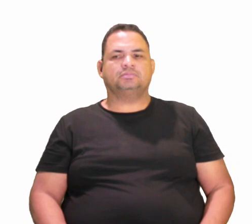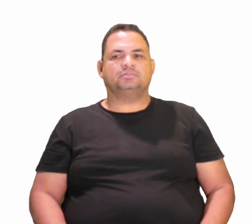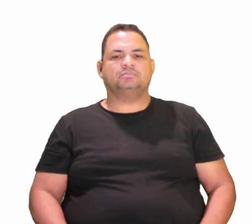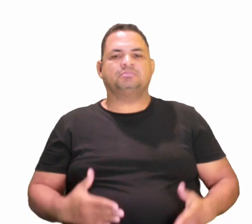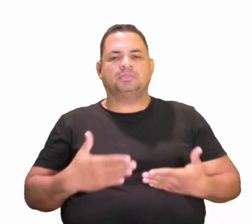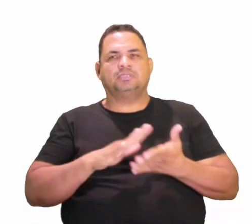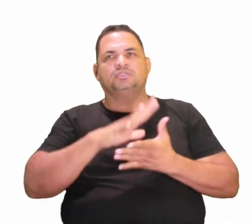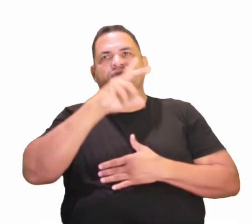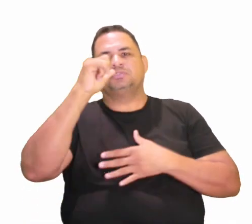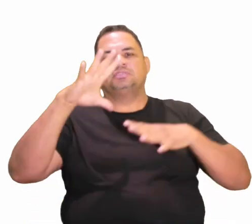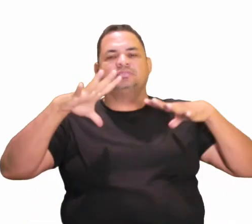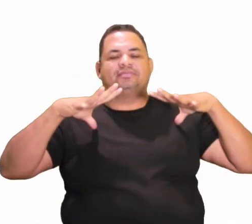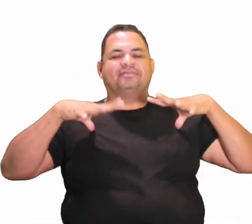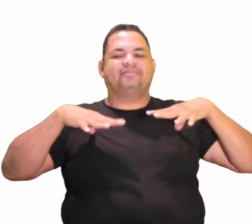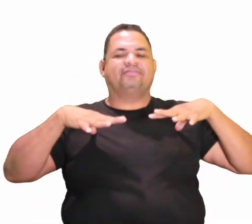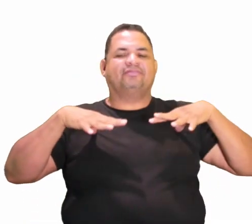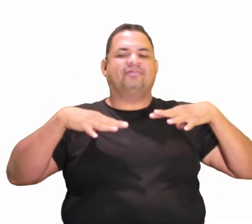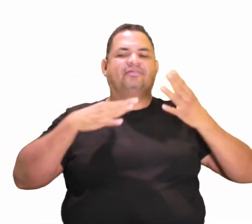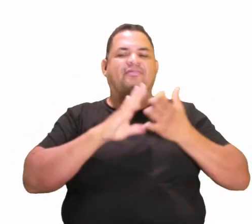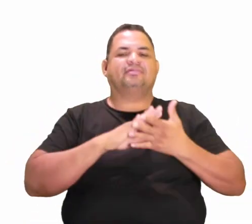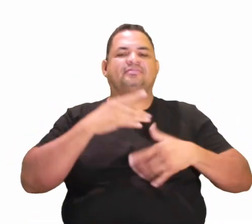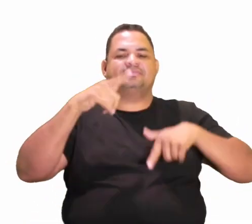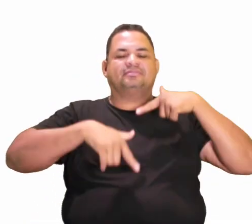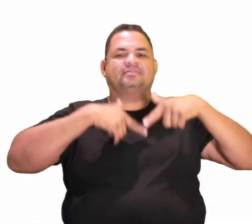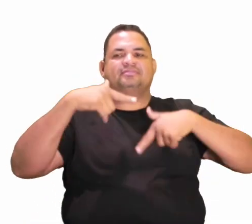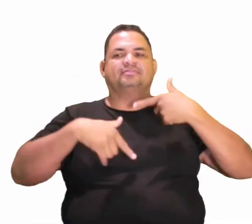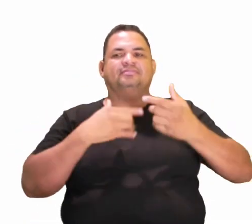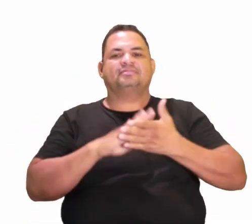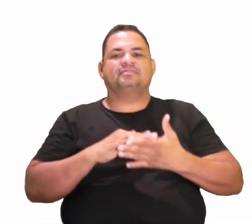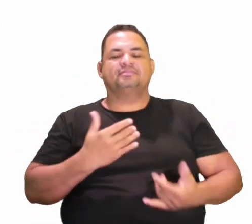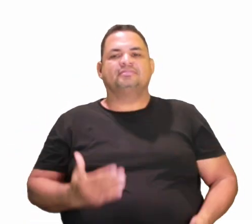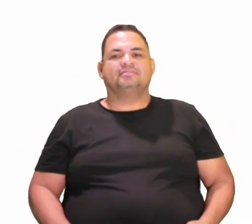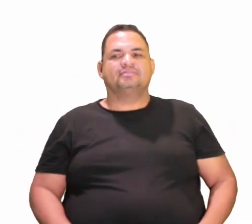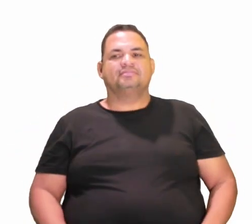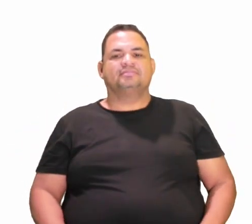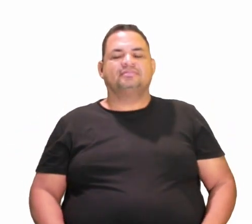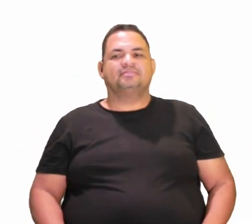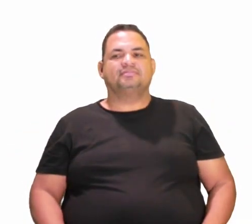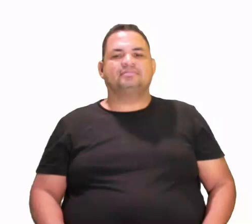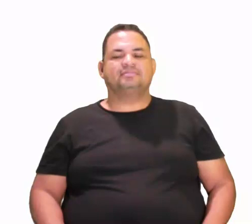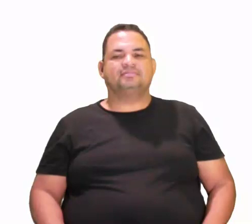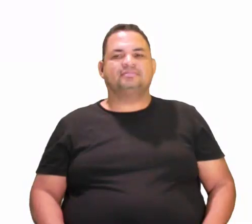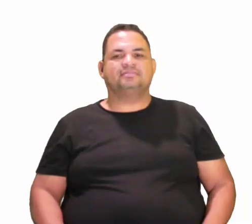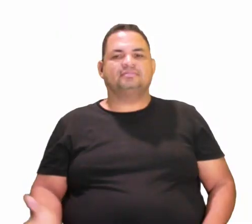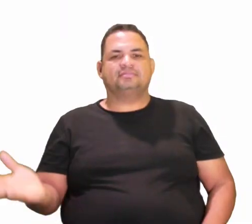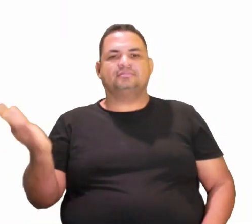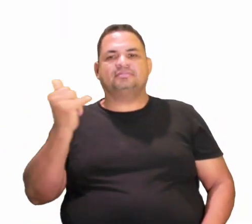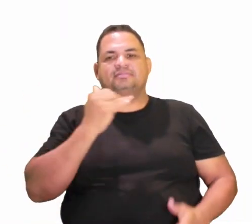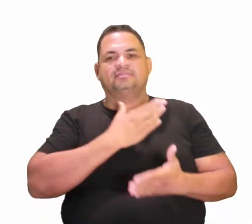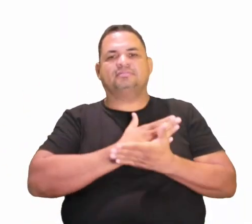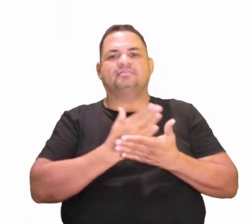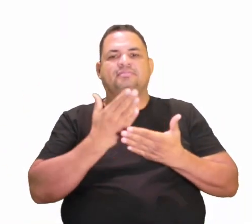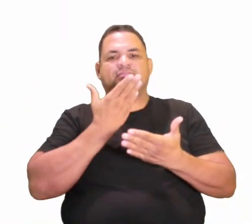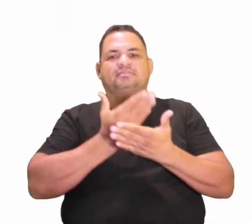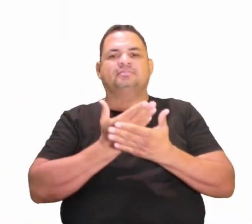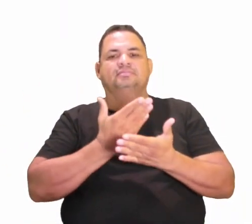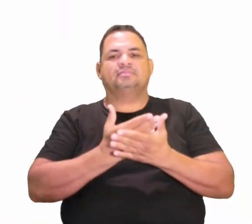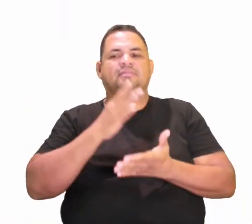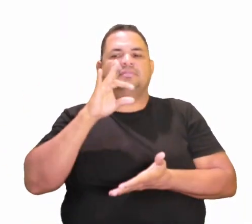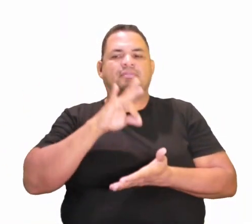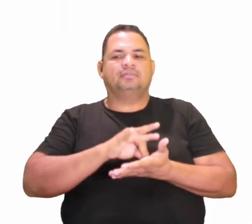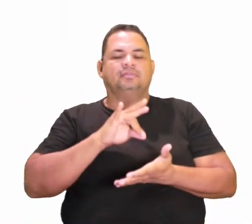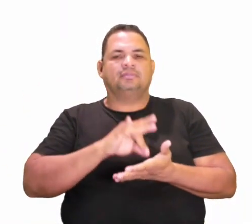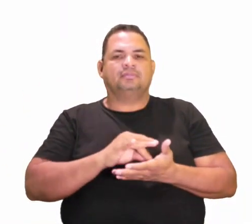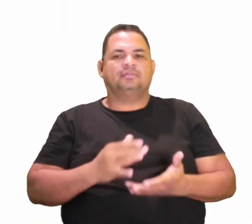Aquele dia de folga do trabalho é muito importante. Mas tirando a parte da brincadeira, vamos agora começar a nossa aula de verdade. Olha